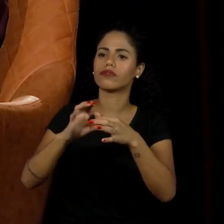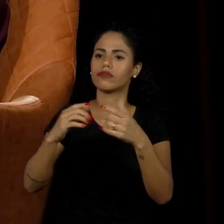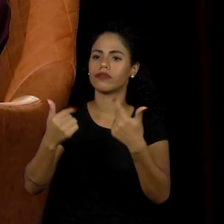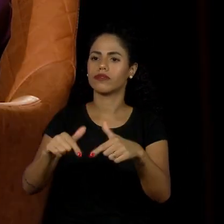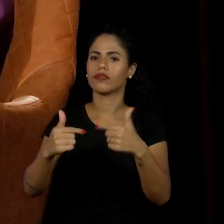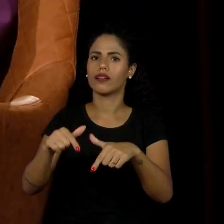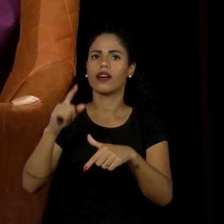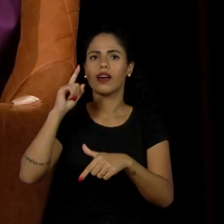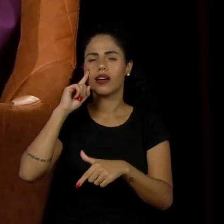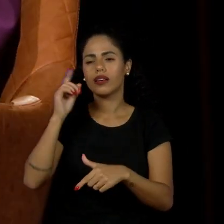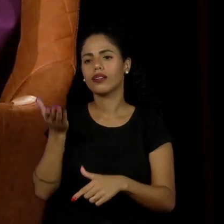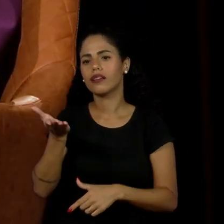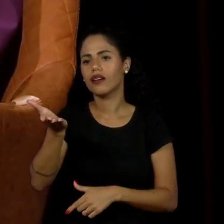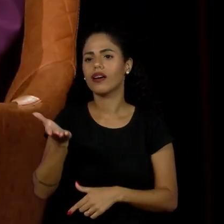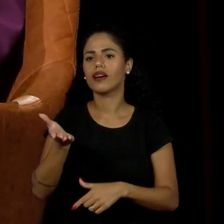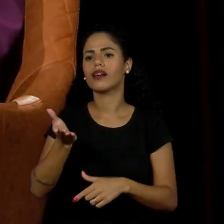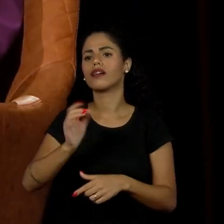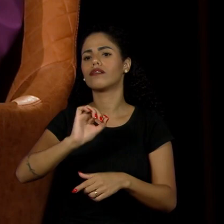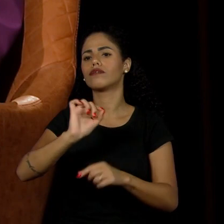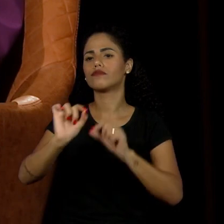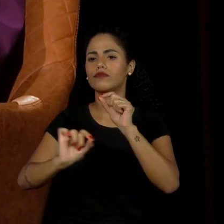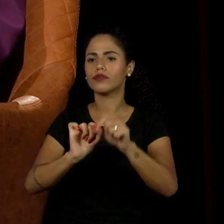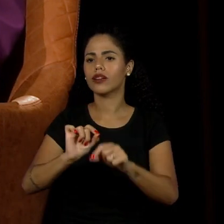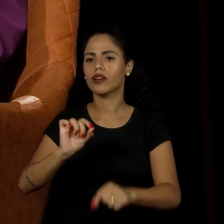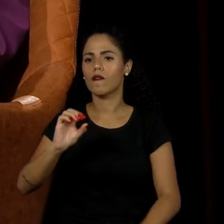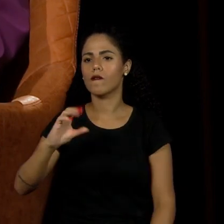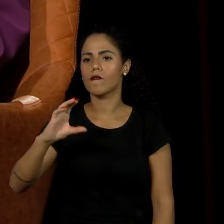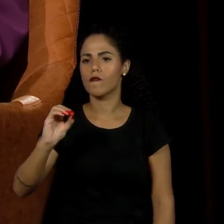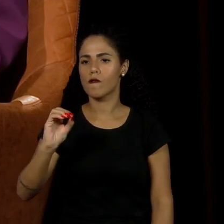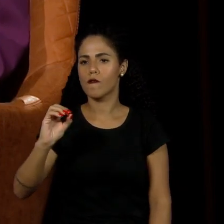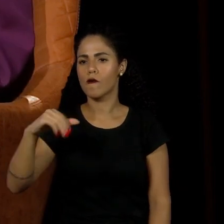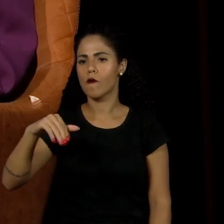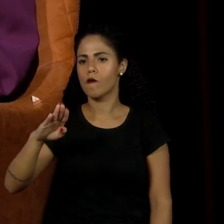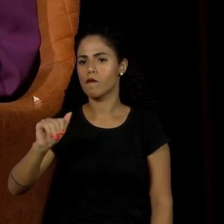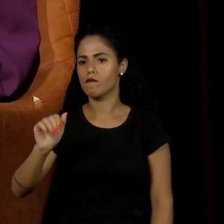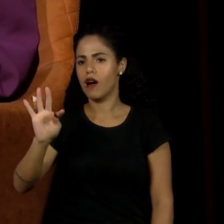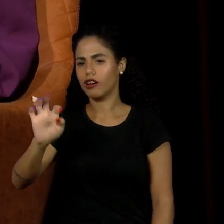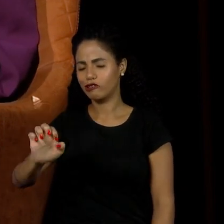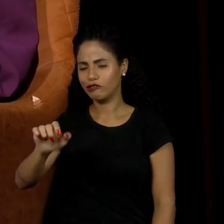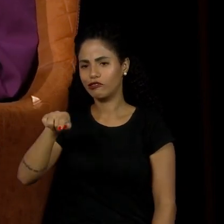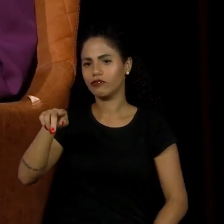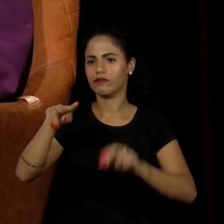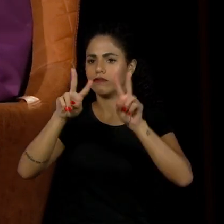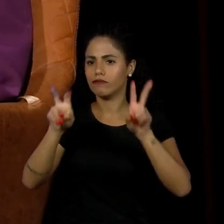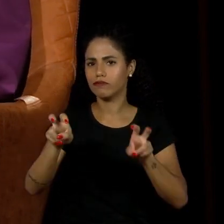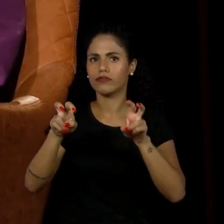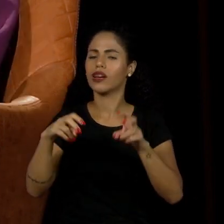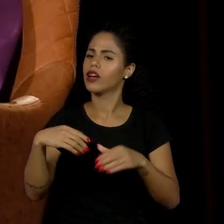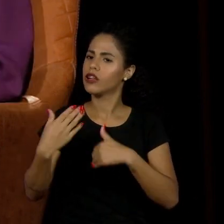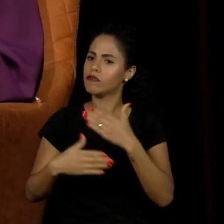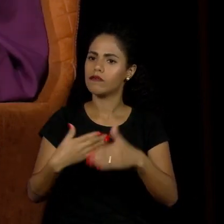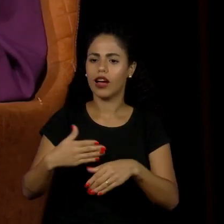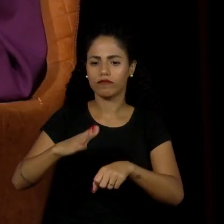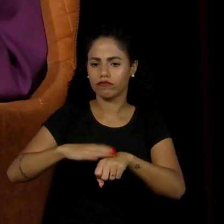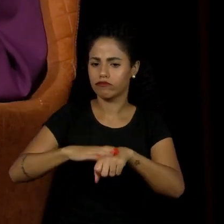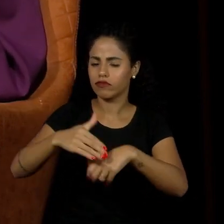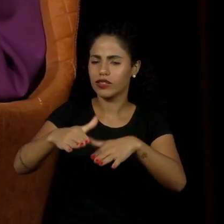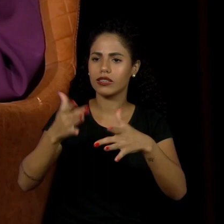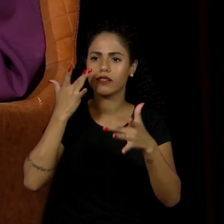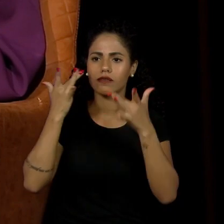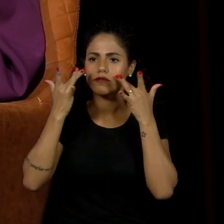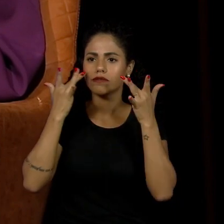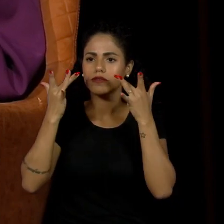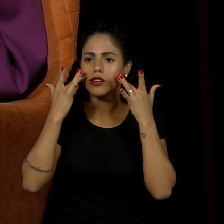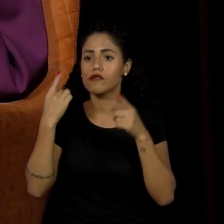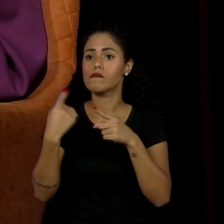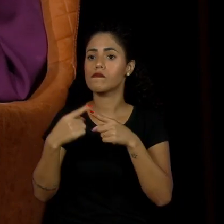ela fez o Combate, que era uma coisa muito bem bolada, porque a metade do corpo do